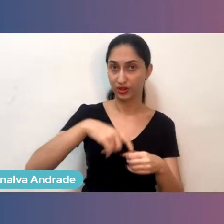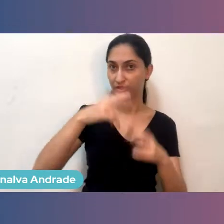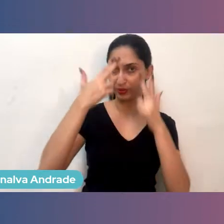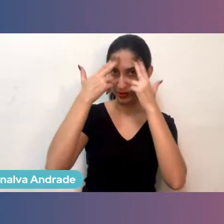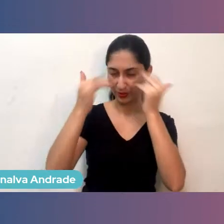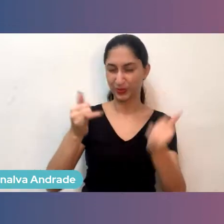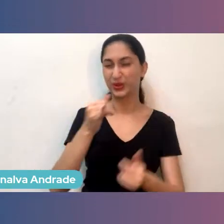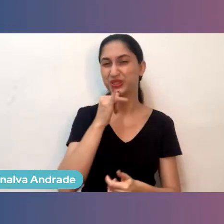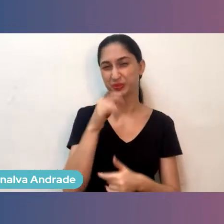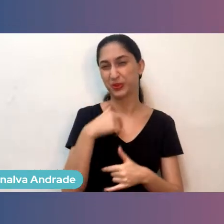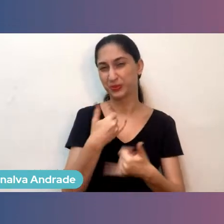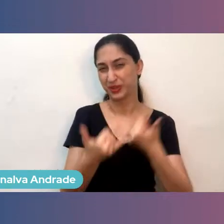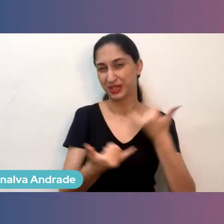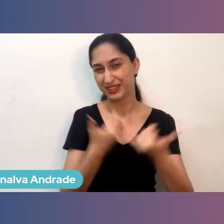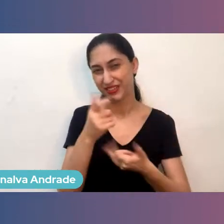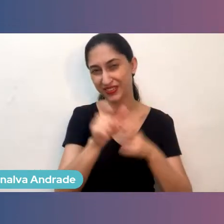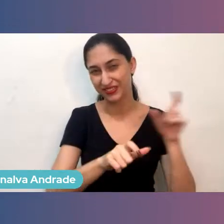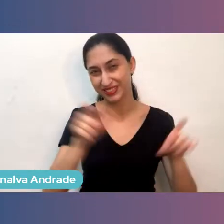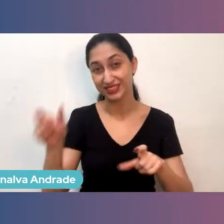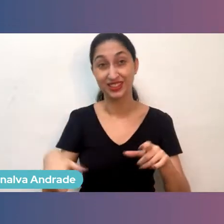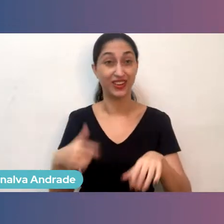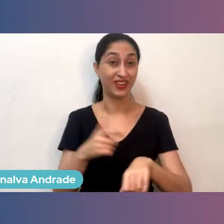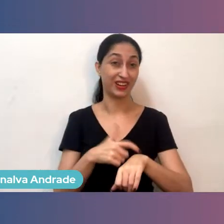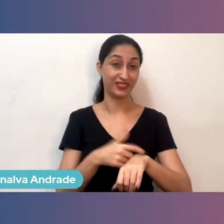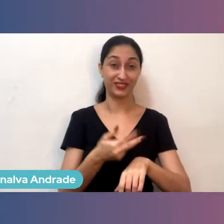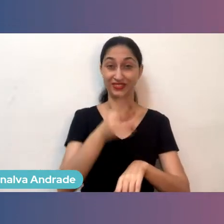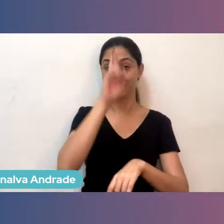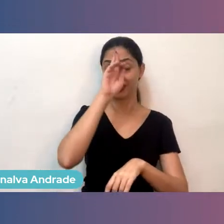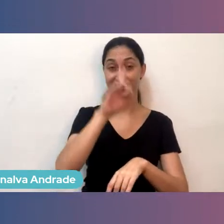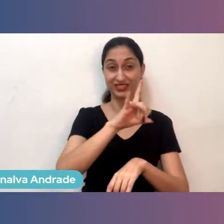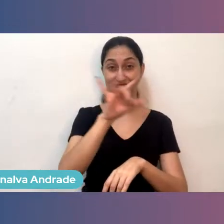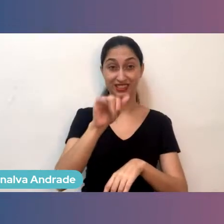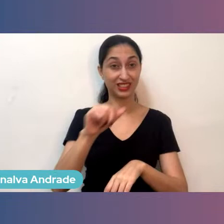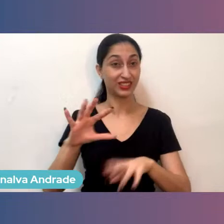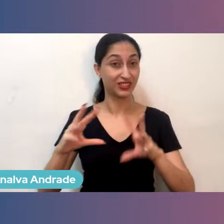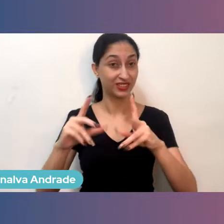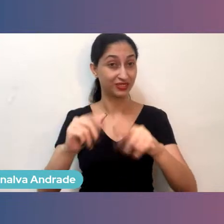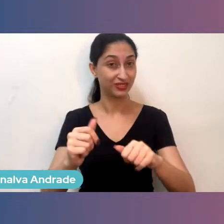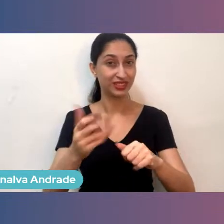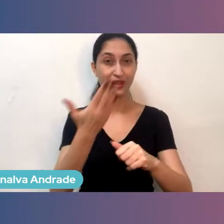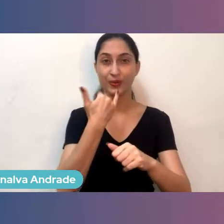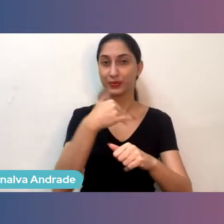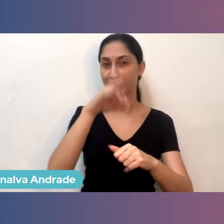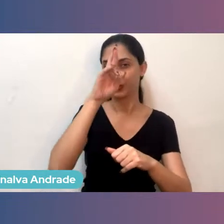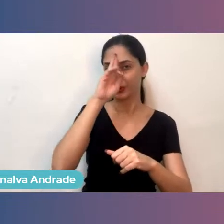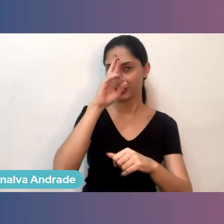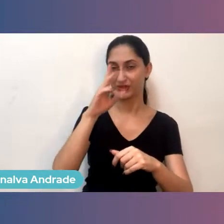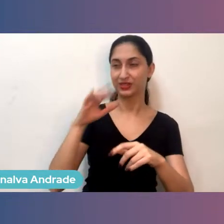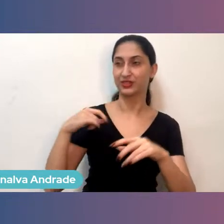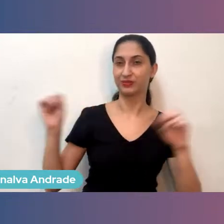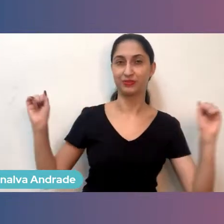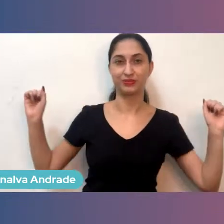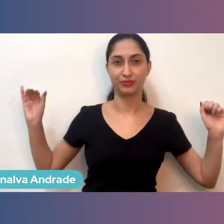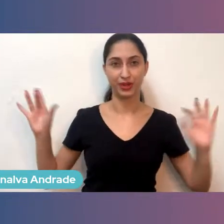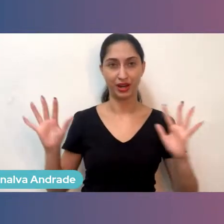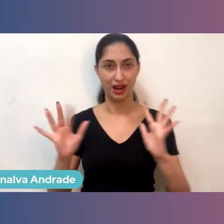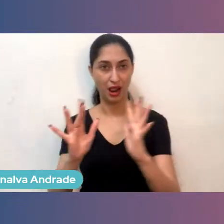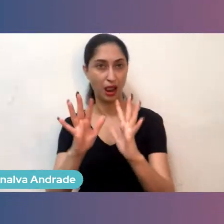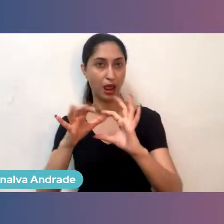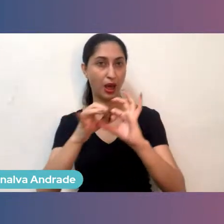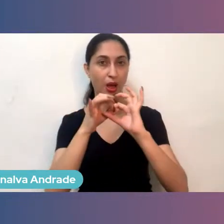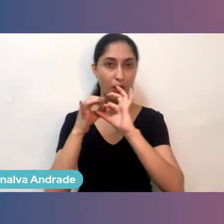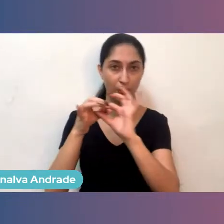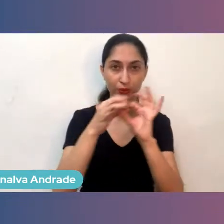até brinco com algumas pessoas que não conhecem, é só dar meio-dia na hora daquele almoçozinho que todo mundo sai dos prédios e começa a se conectar, no